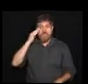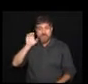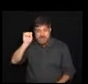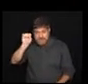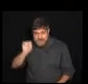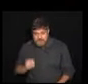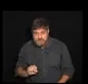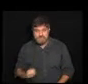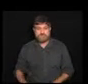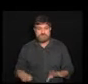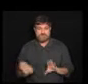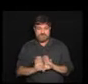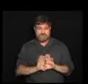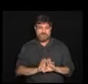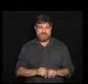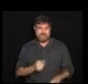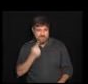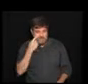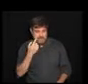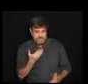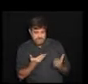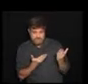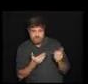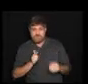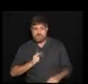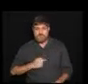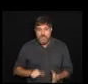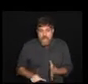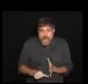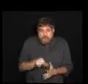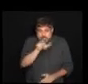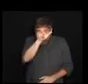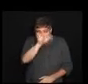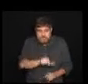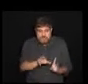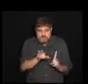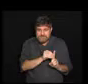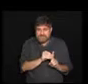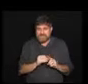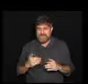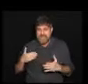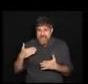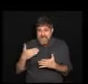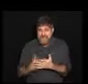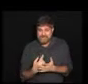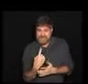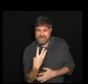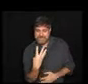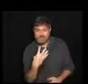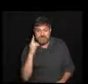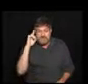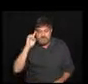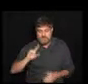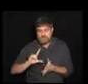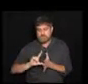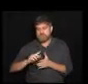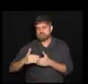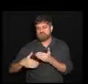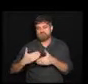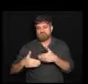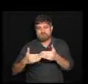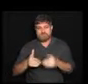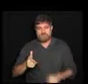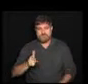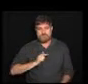que vocês notassem o seguinte: do primeiro caso até cerca de 14 dias depois, o